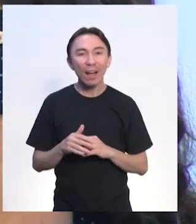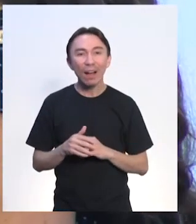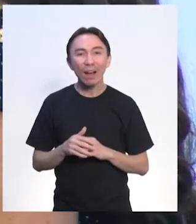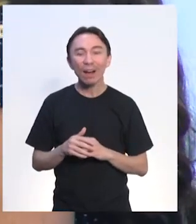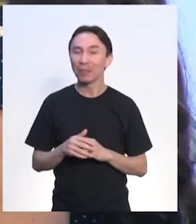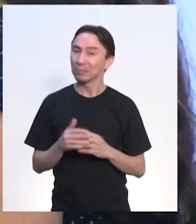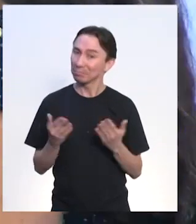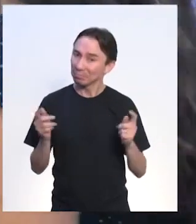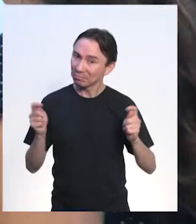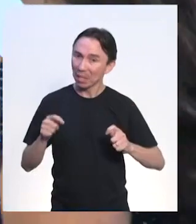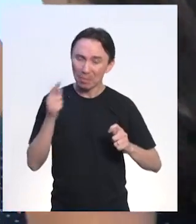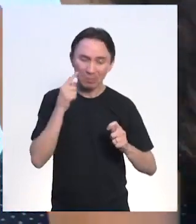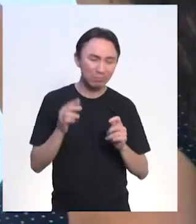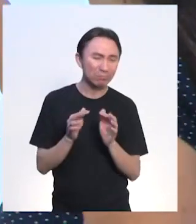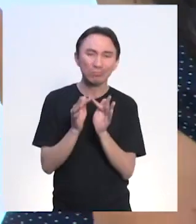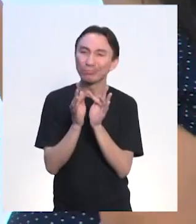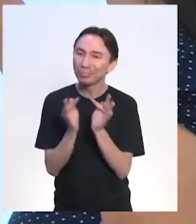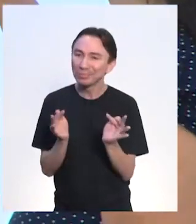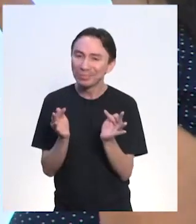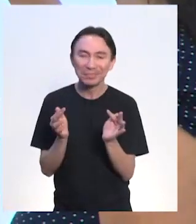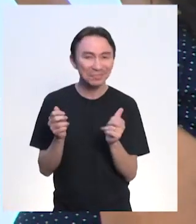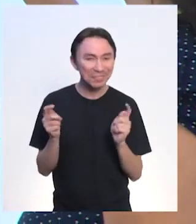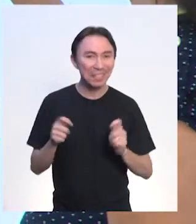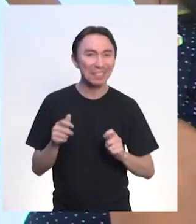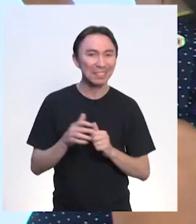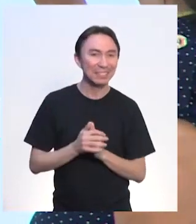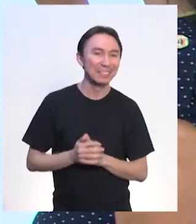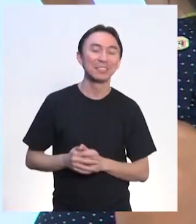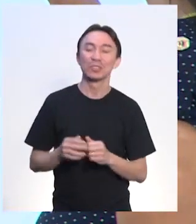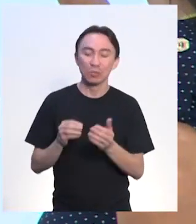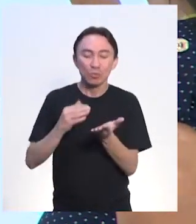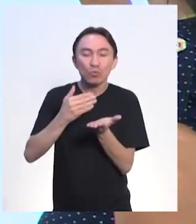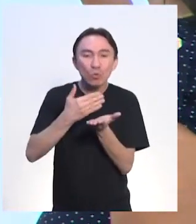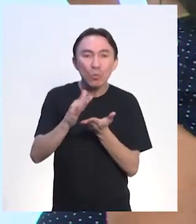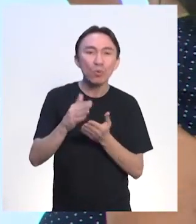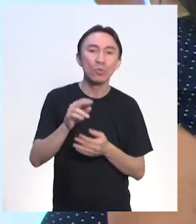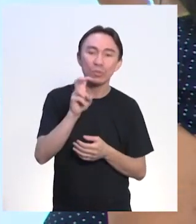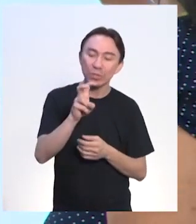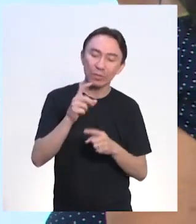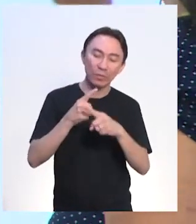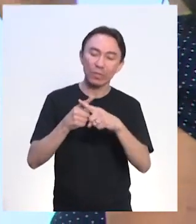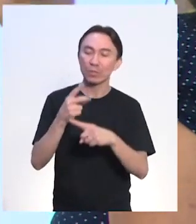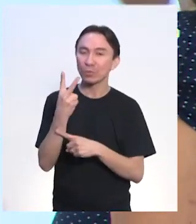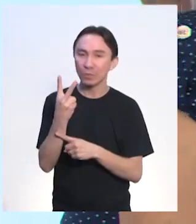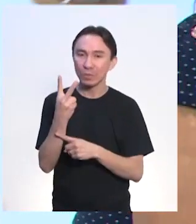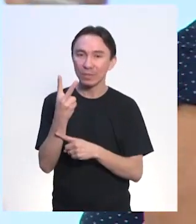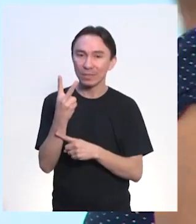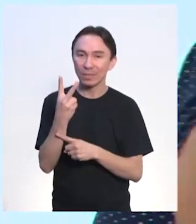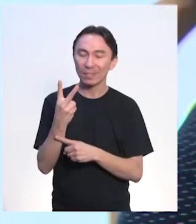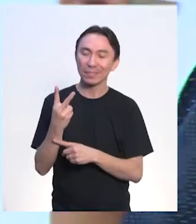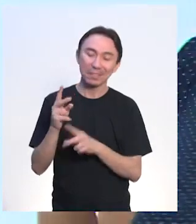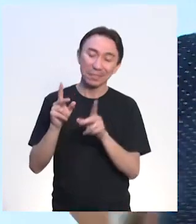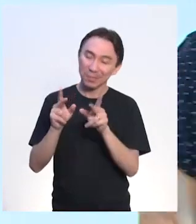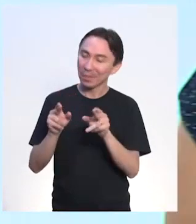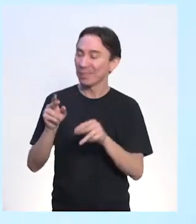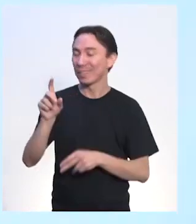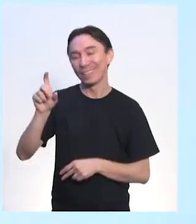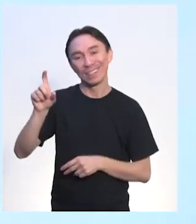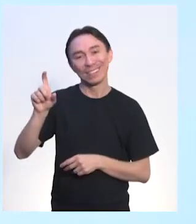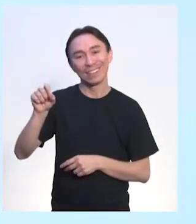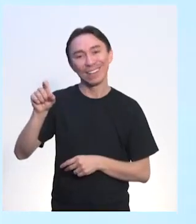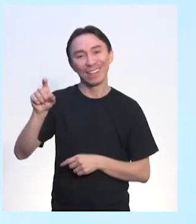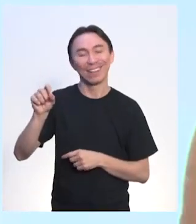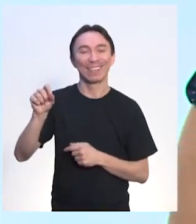2 com o 4. Portanto, vai sobrar 5 vezes 2, que dá 10.